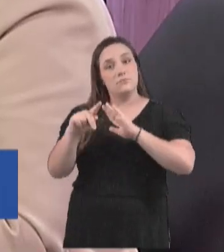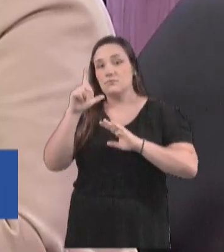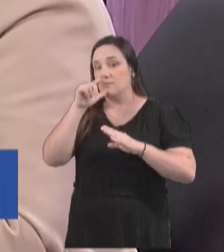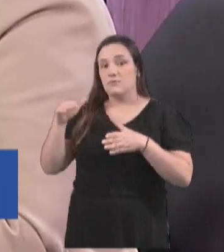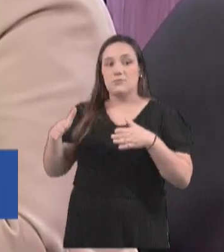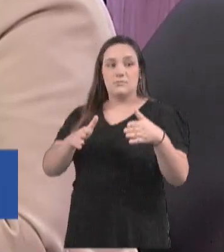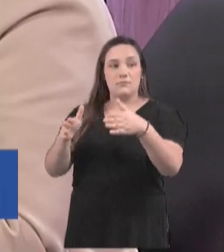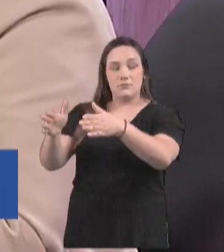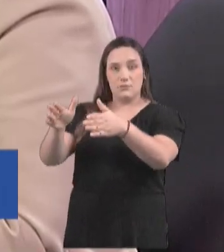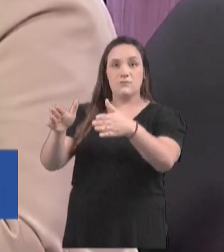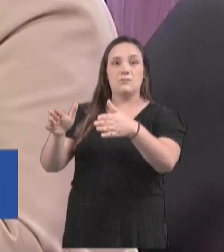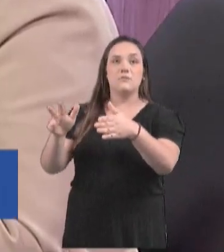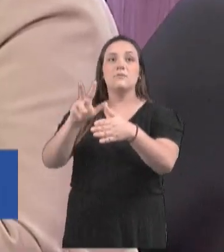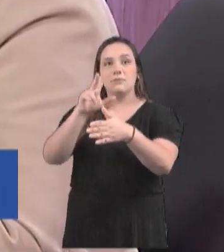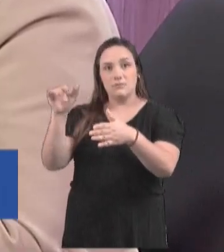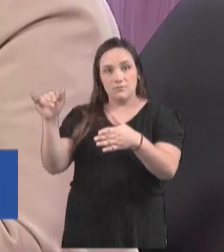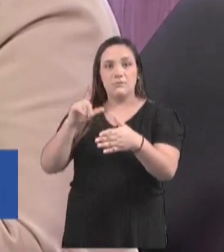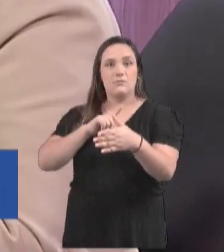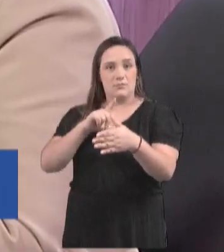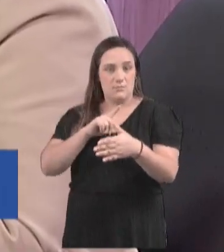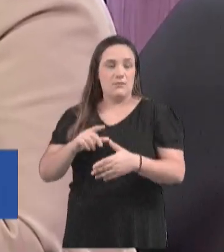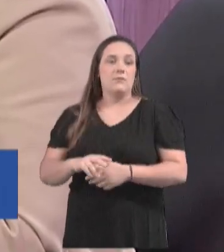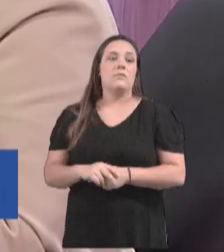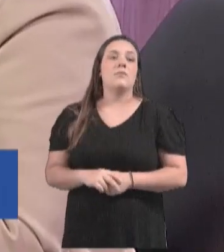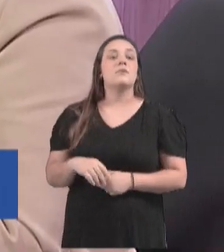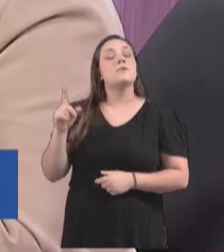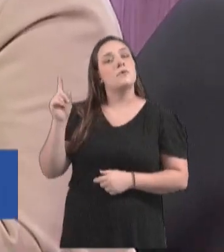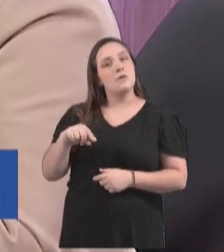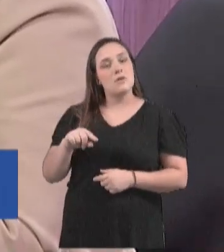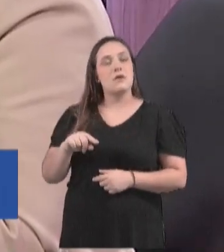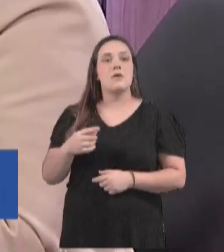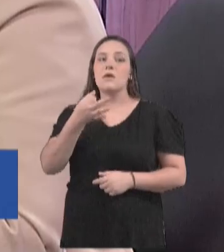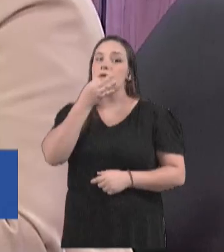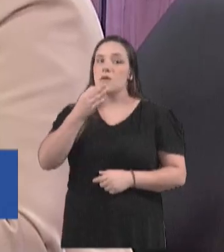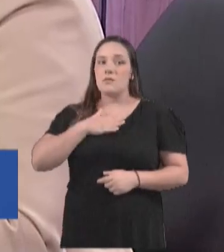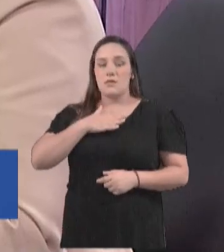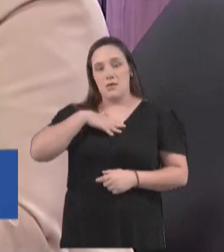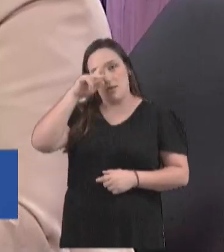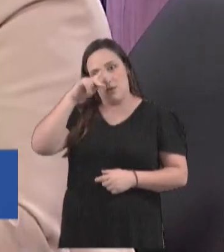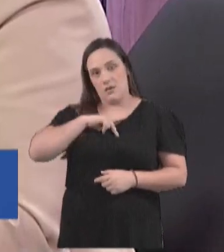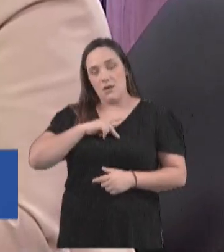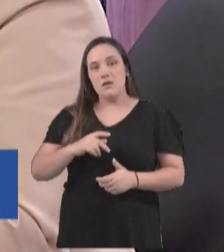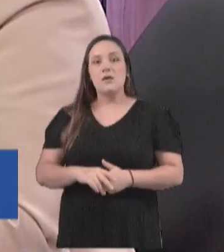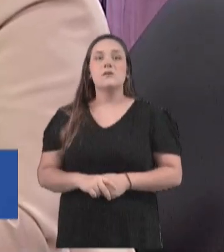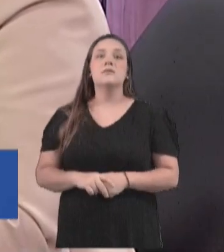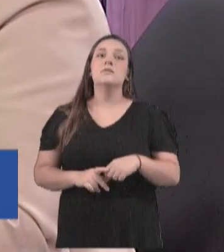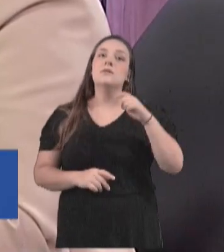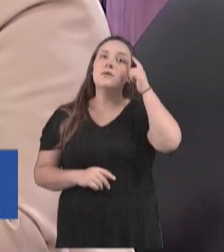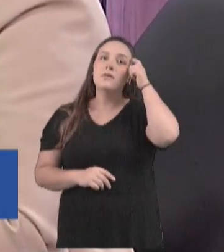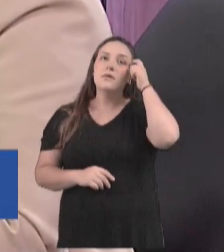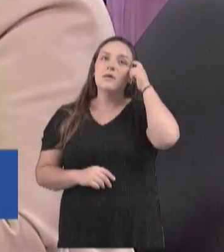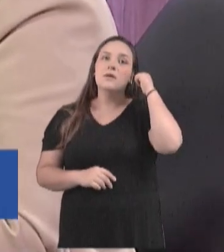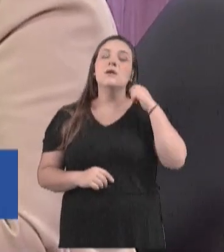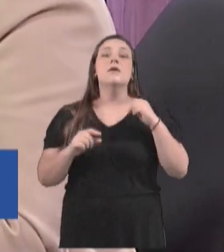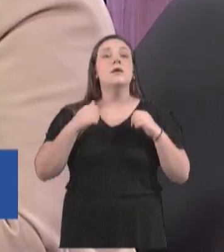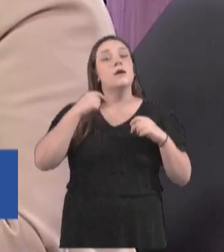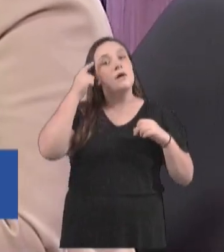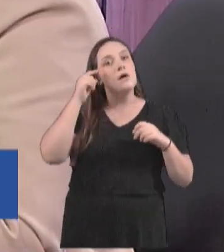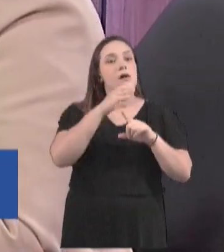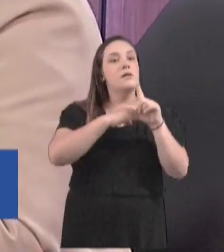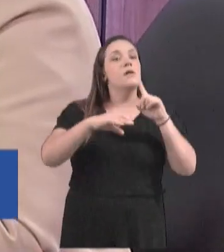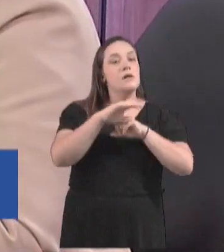hidrovia vai ser implantada, né? Essa é uma visão minha, muito particular. Eu penso que as comunidades têm que